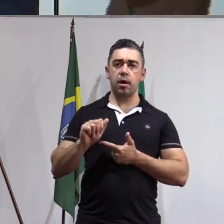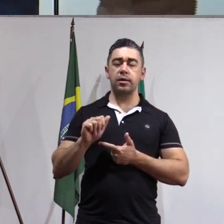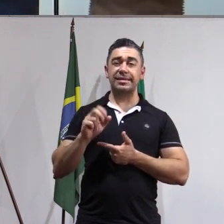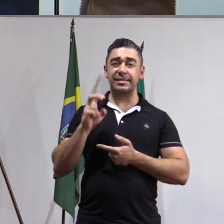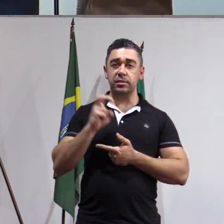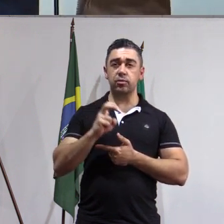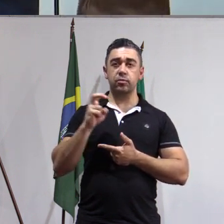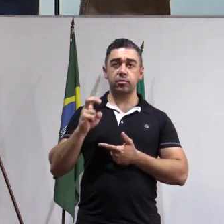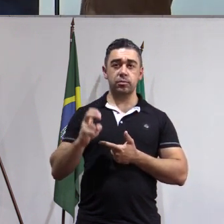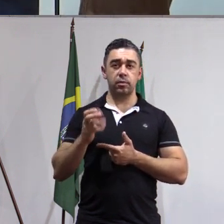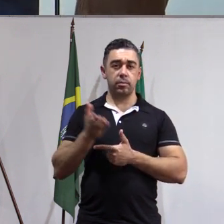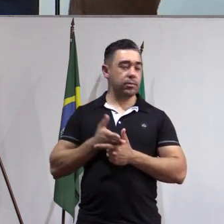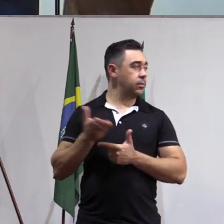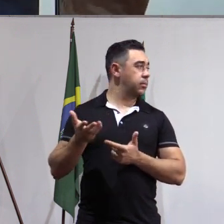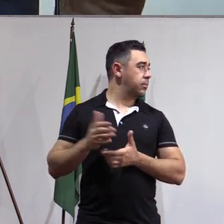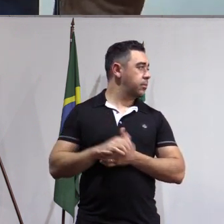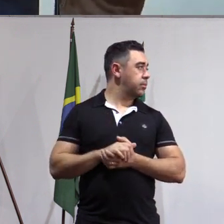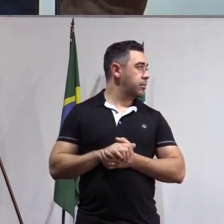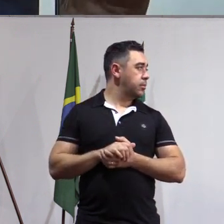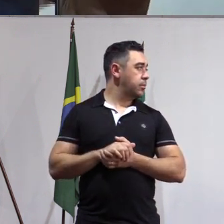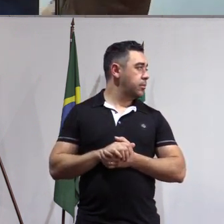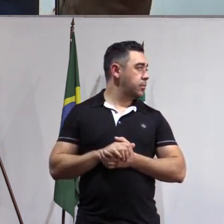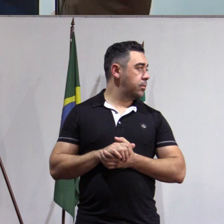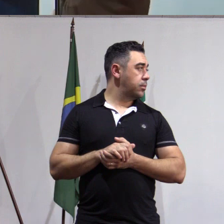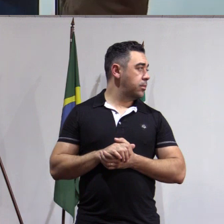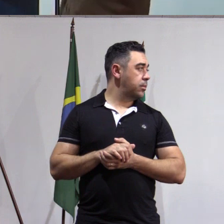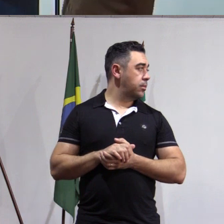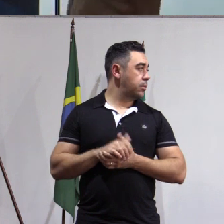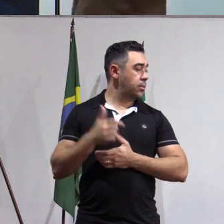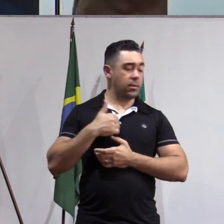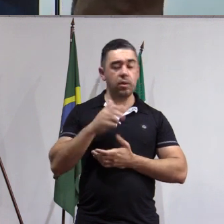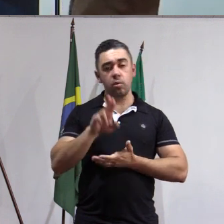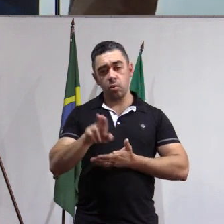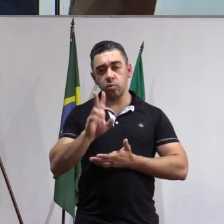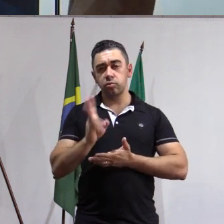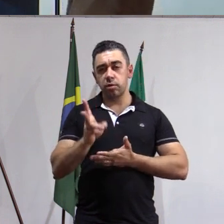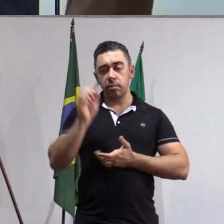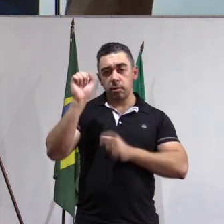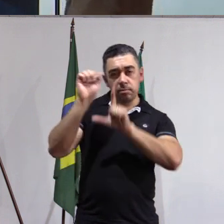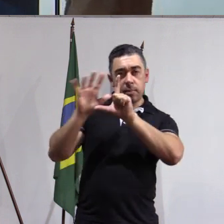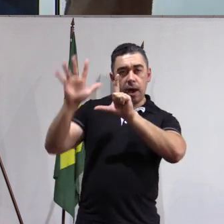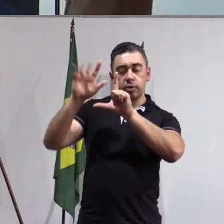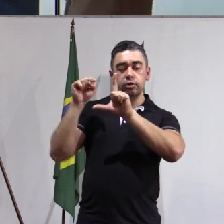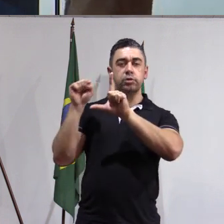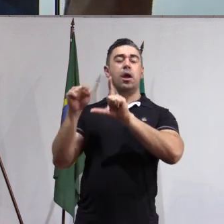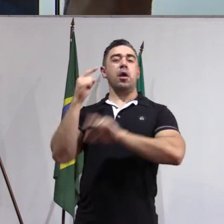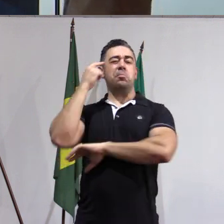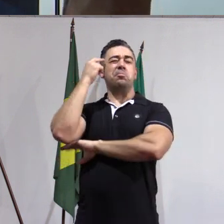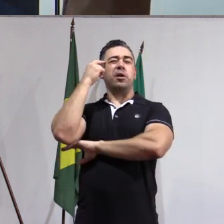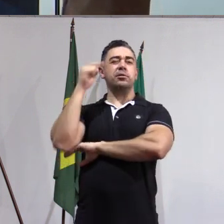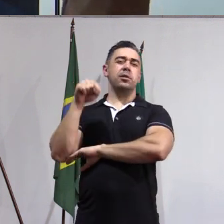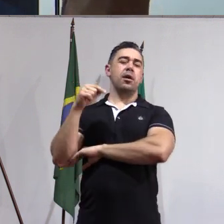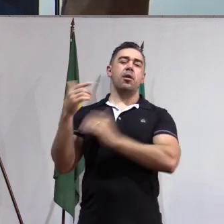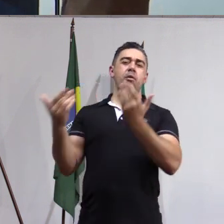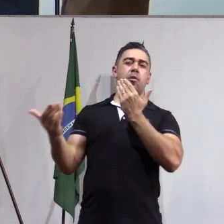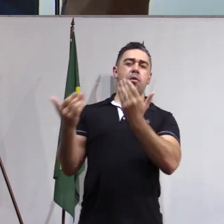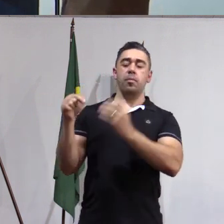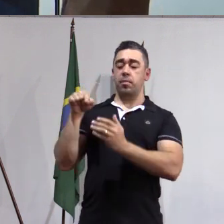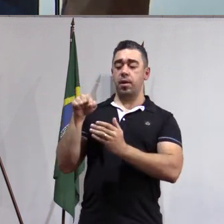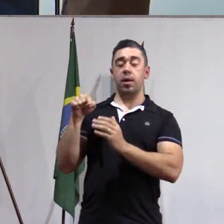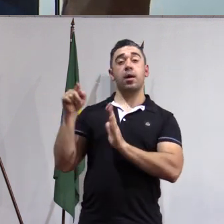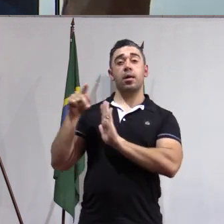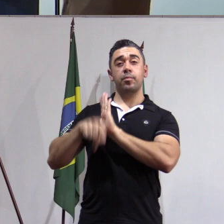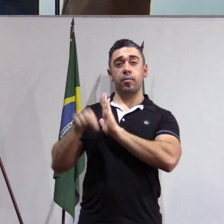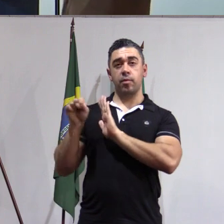direito. Bom, eu costumo usar uma imagem para me referir a esse documento. Eu comparo esse documento